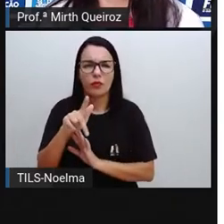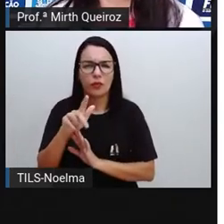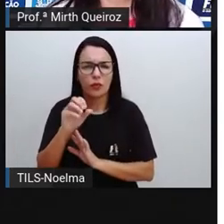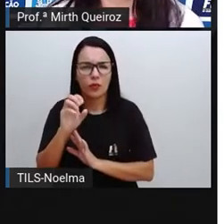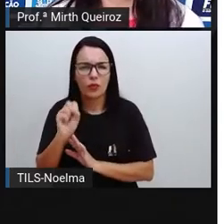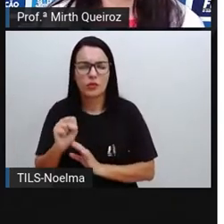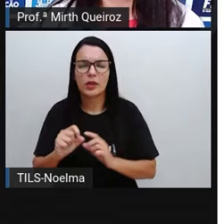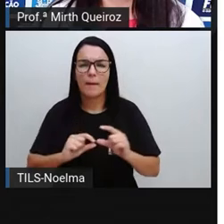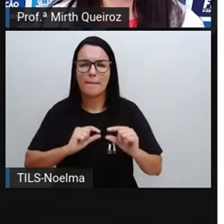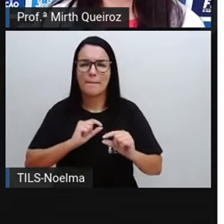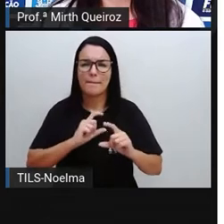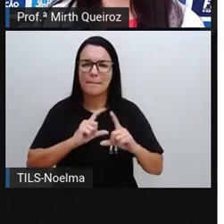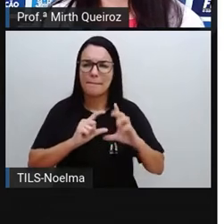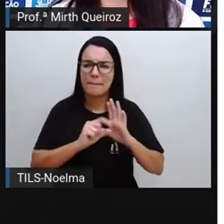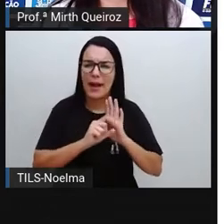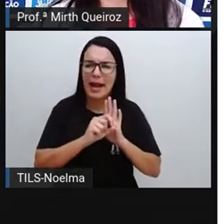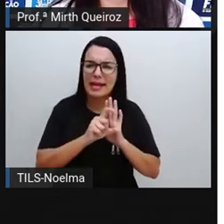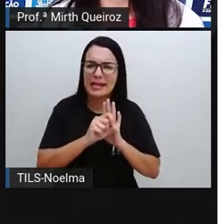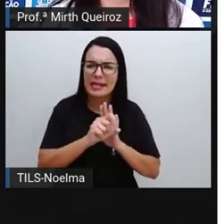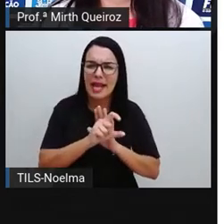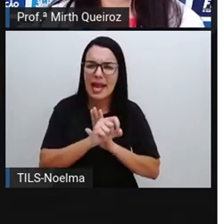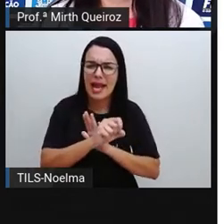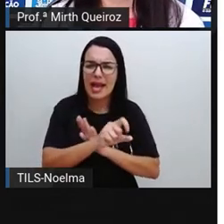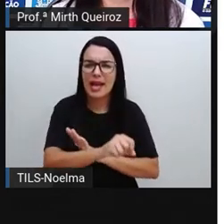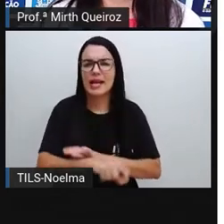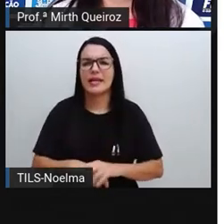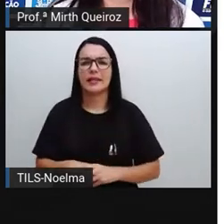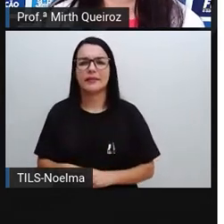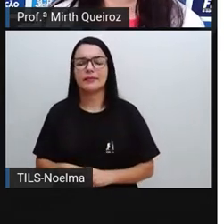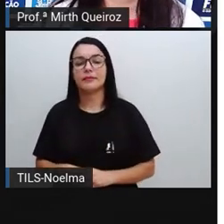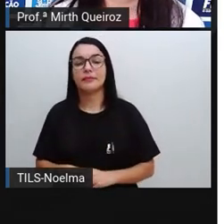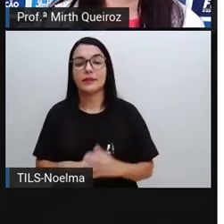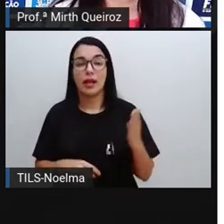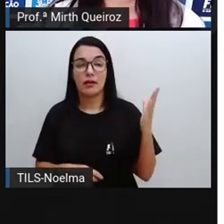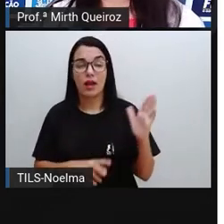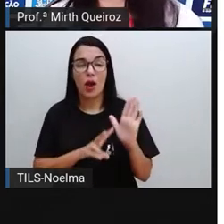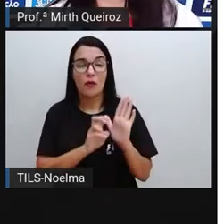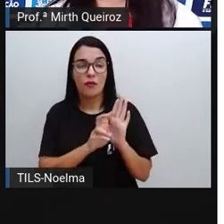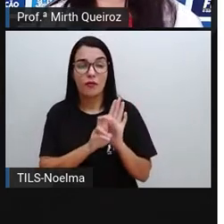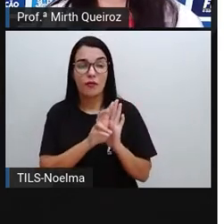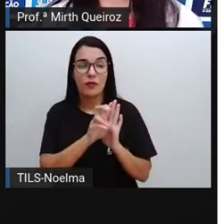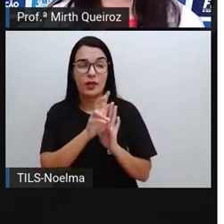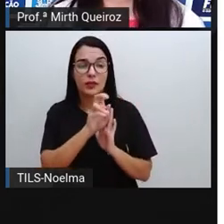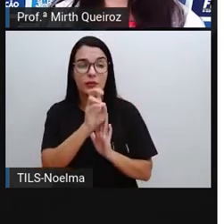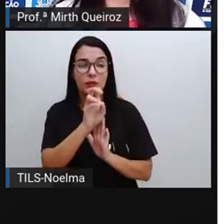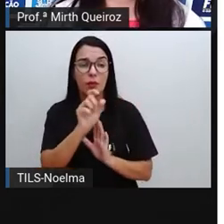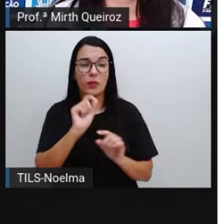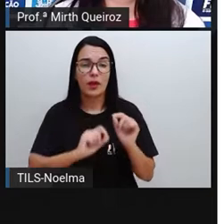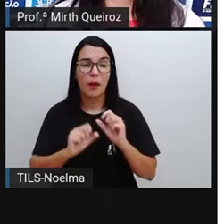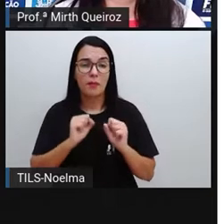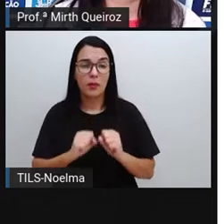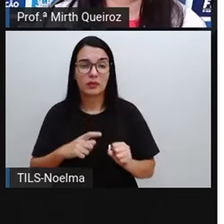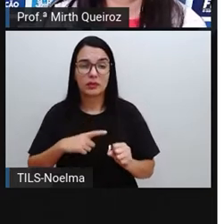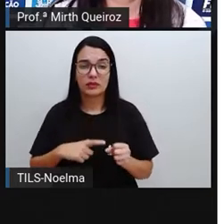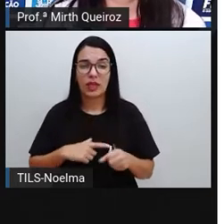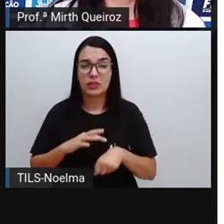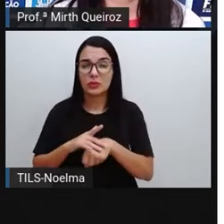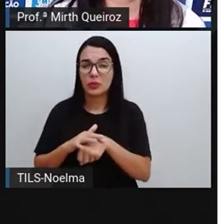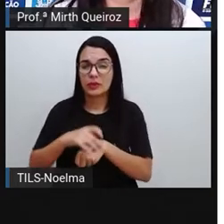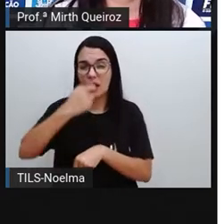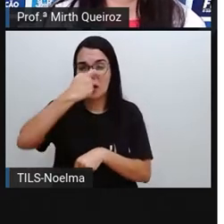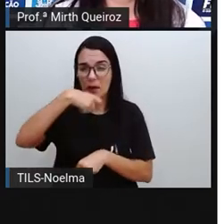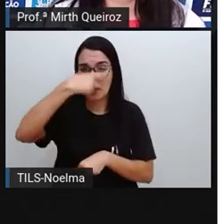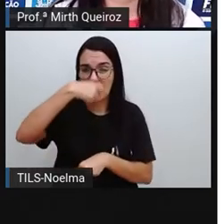eles provocam as seguintes doenças nos seres humanos. Os vírus, por exemplo, podem causar sarampo, rubéola,